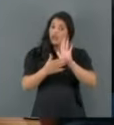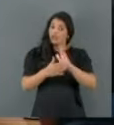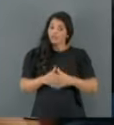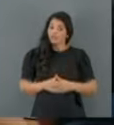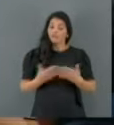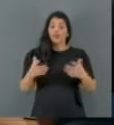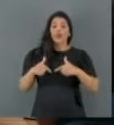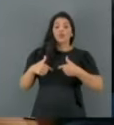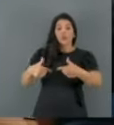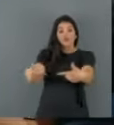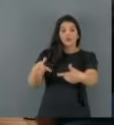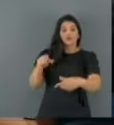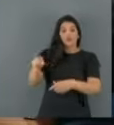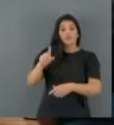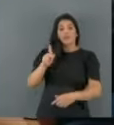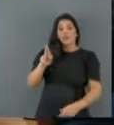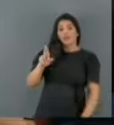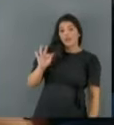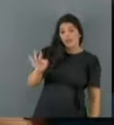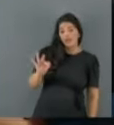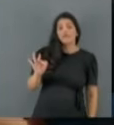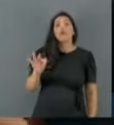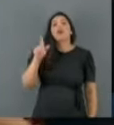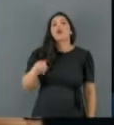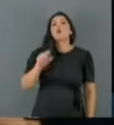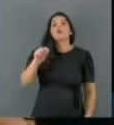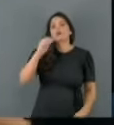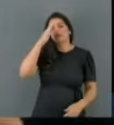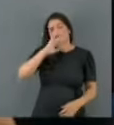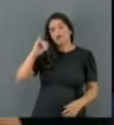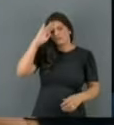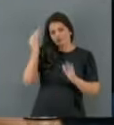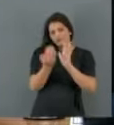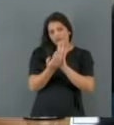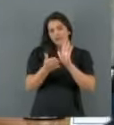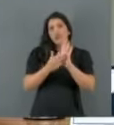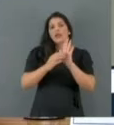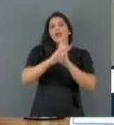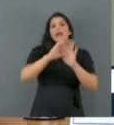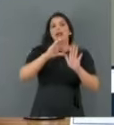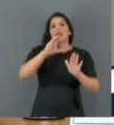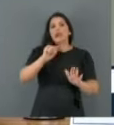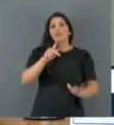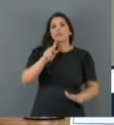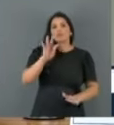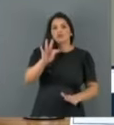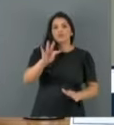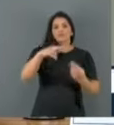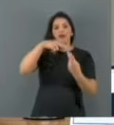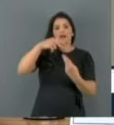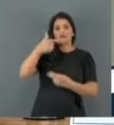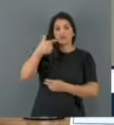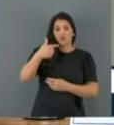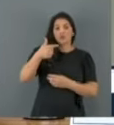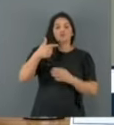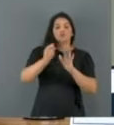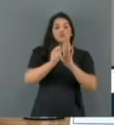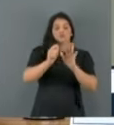a atuação da PRF, de que trata essa portaria, respeitará o disposto no caput, parágrafo 2º desta Constituição, ou